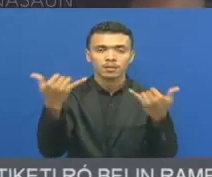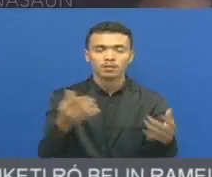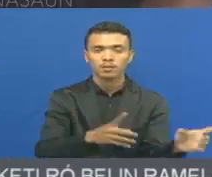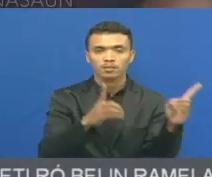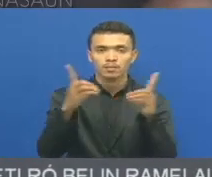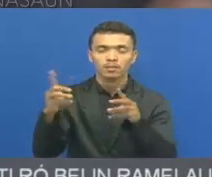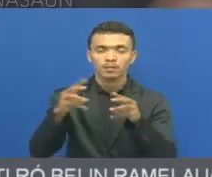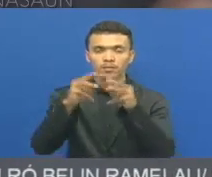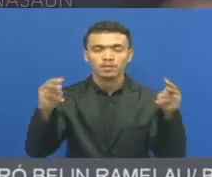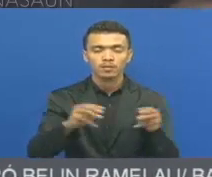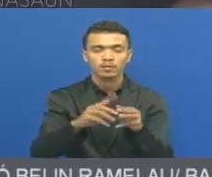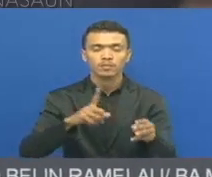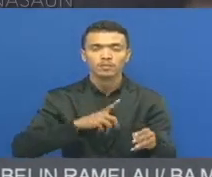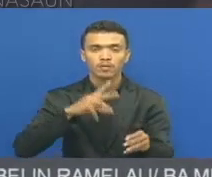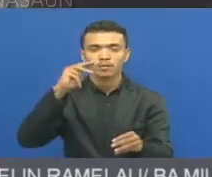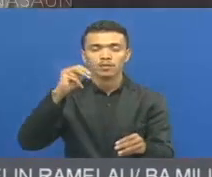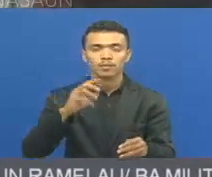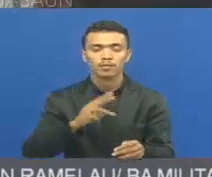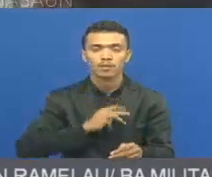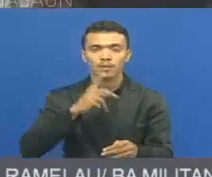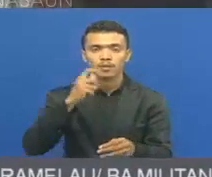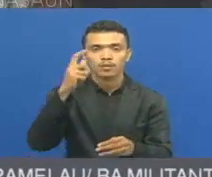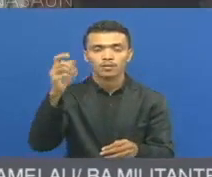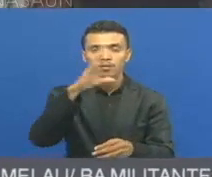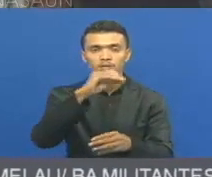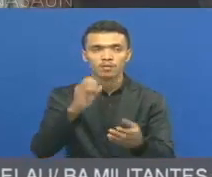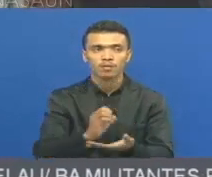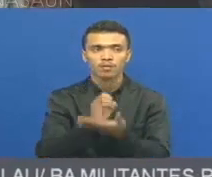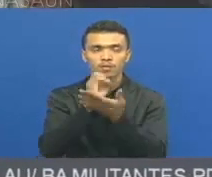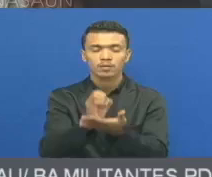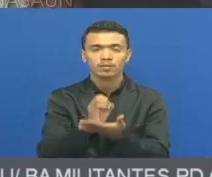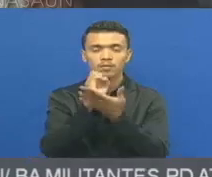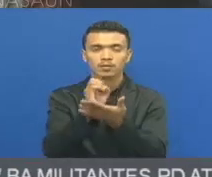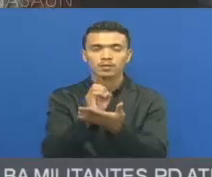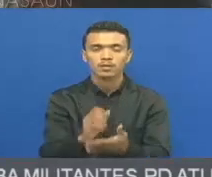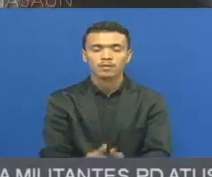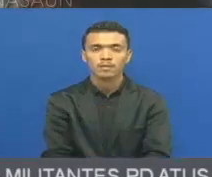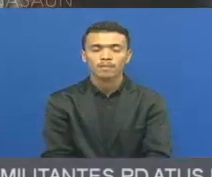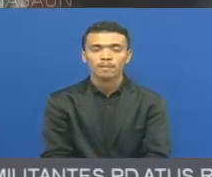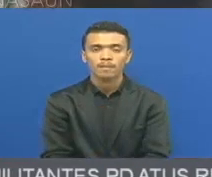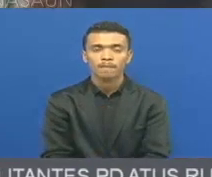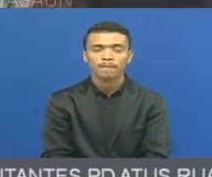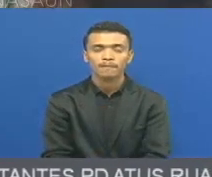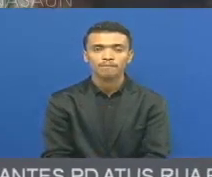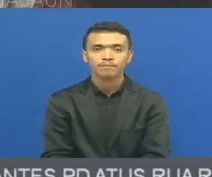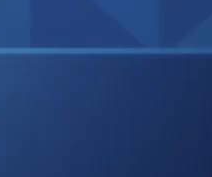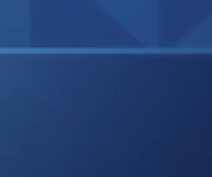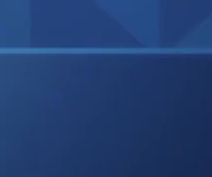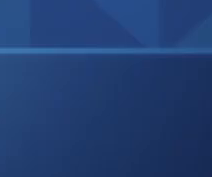tanto em município Lautem, Manatuto, no Raiua. O seu município Lautem, Almeida dos Santos, RTTL.